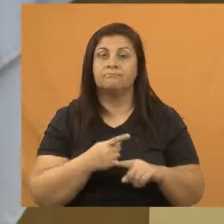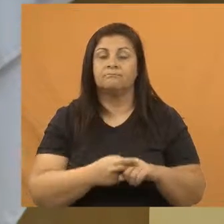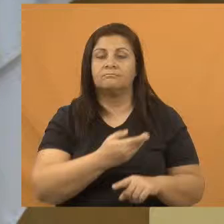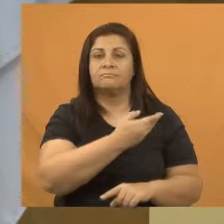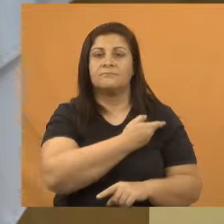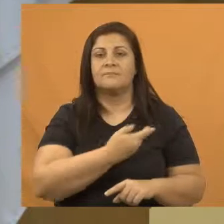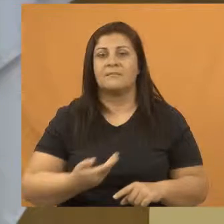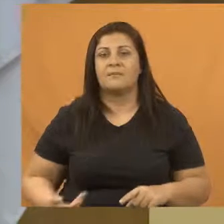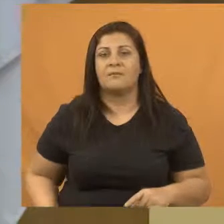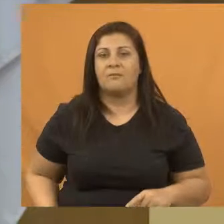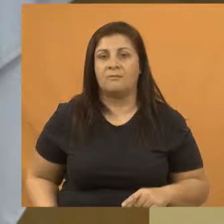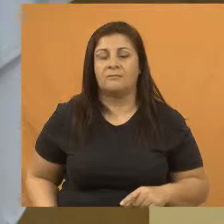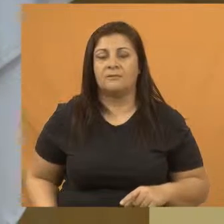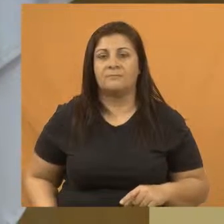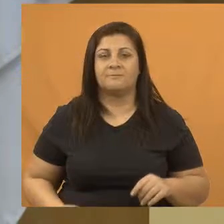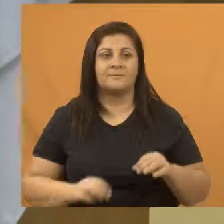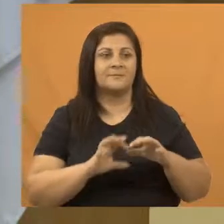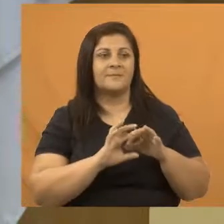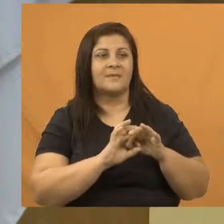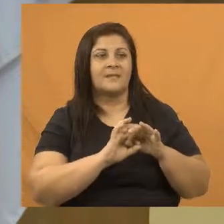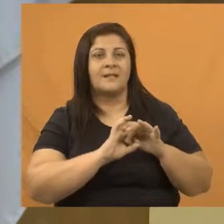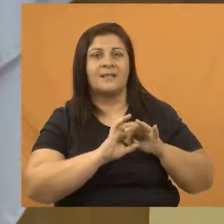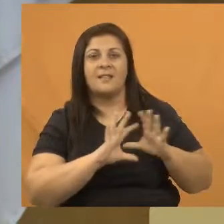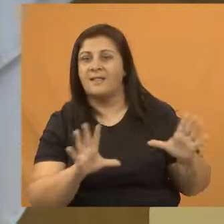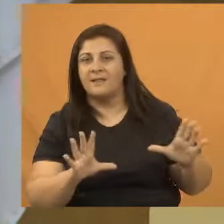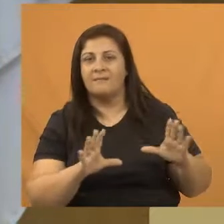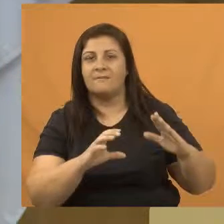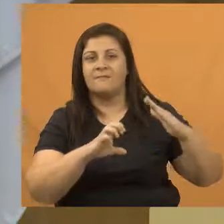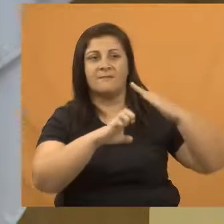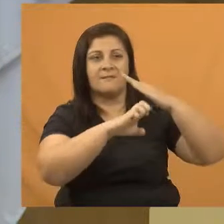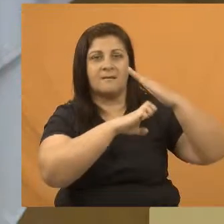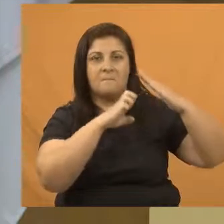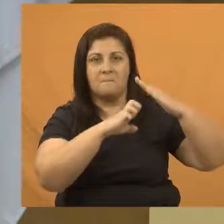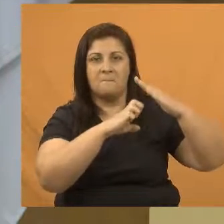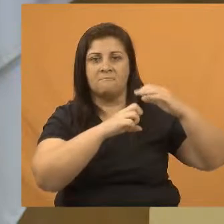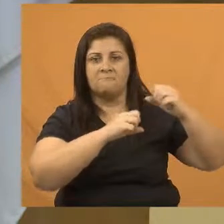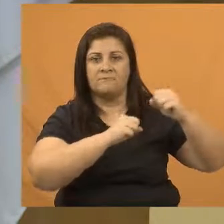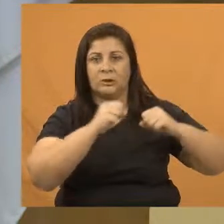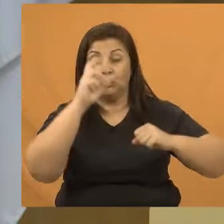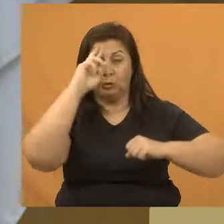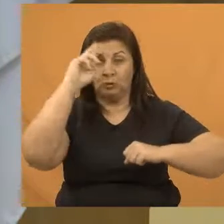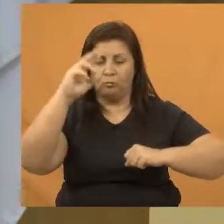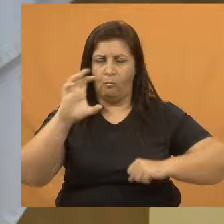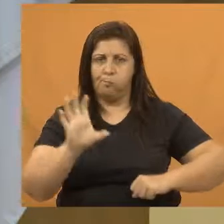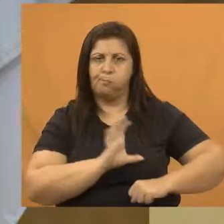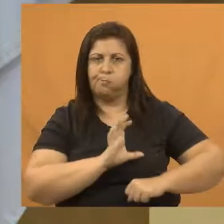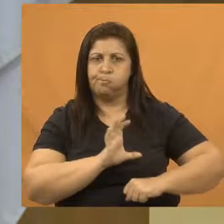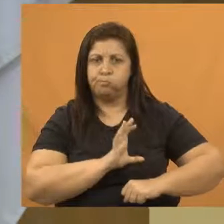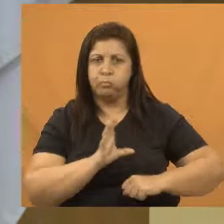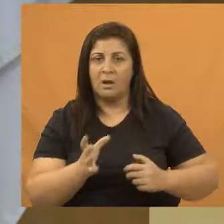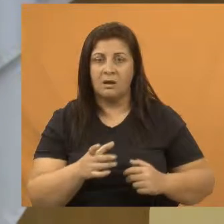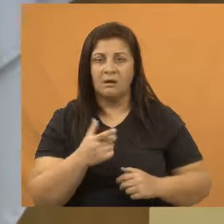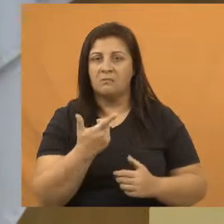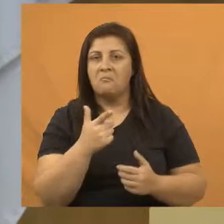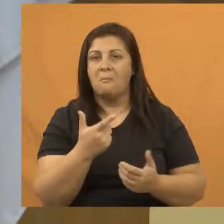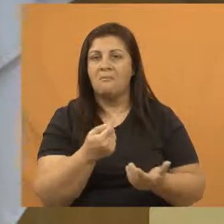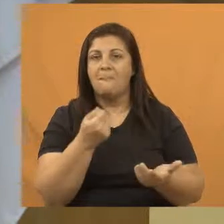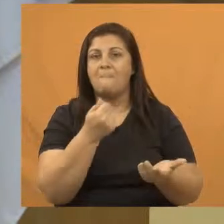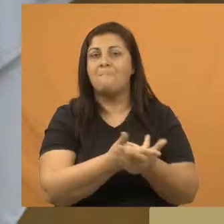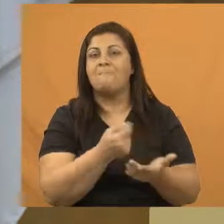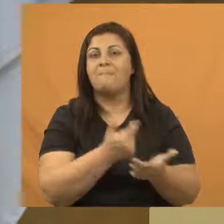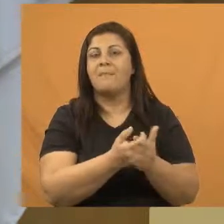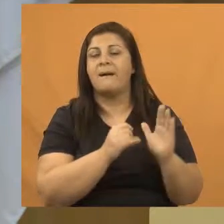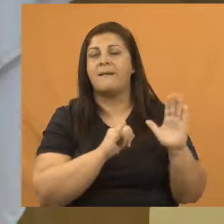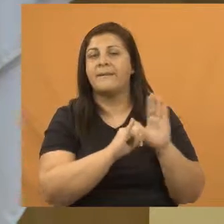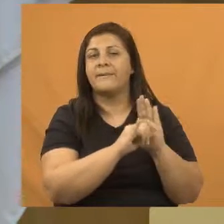deram isenções para as empresas e para os ricos. E hoje, tem